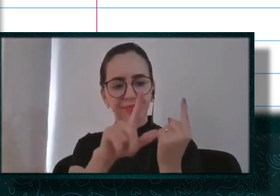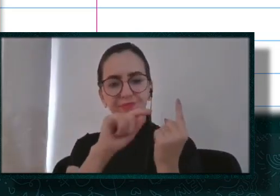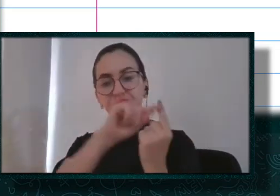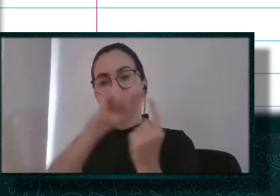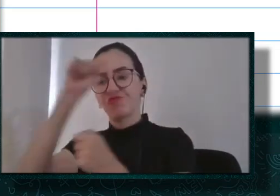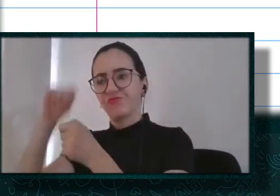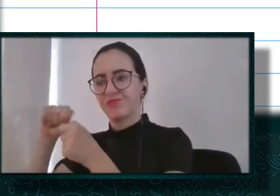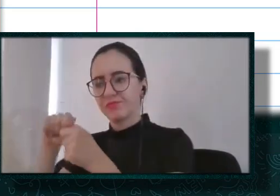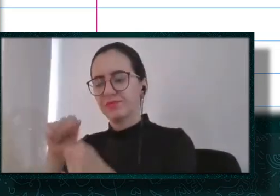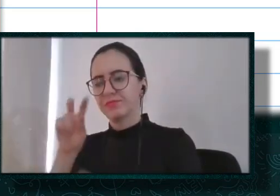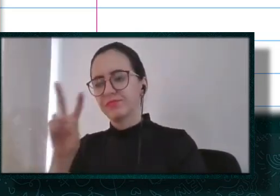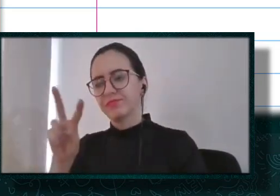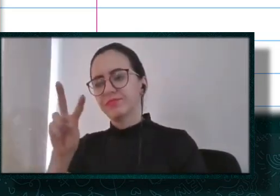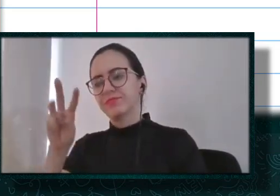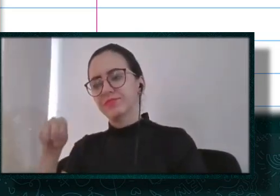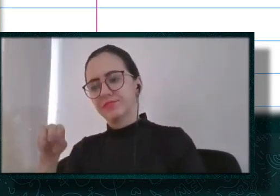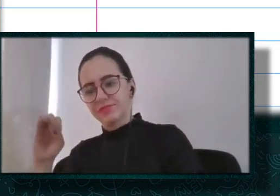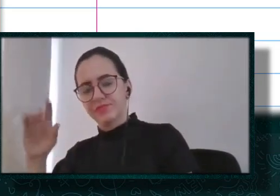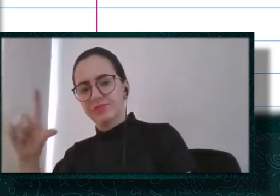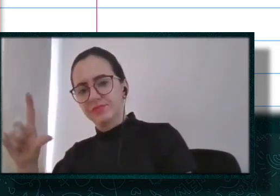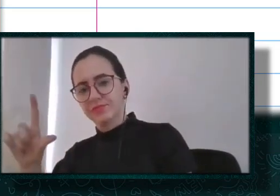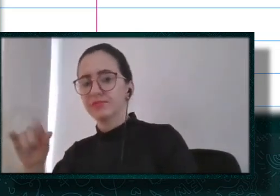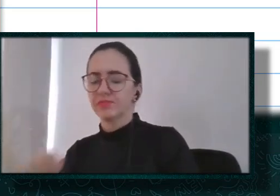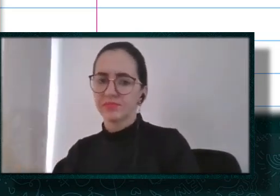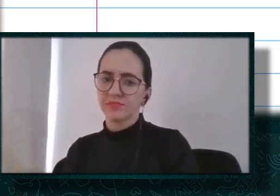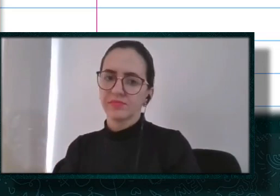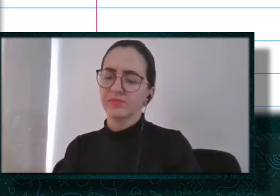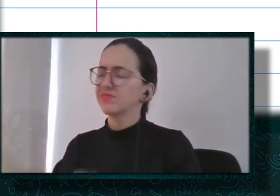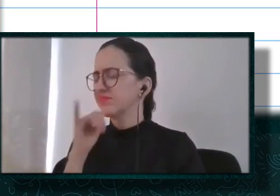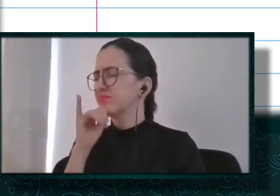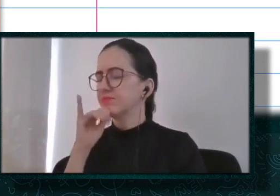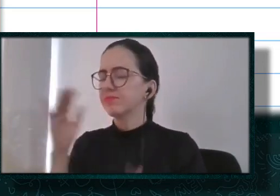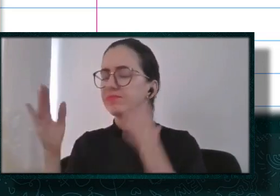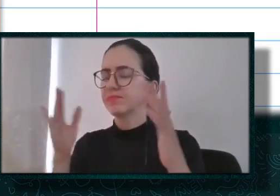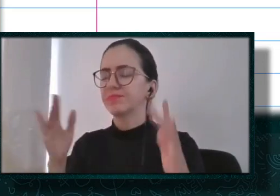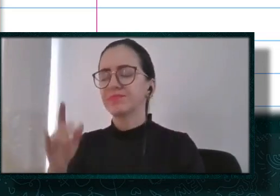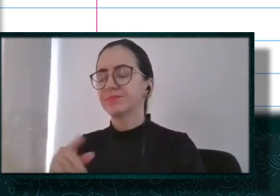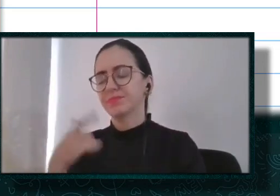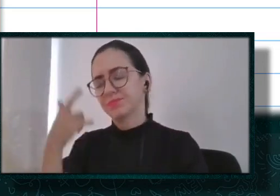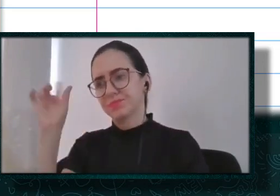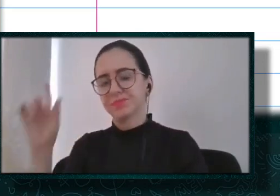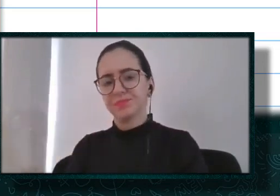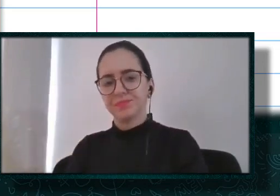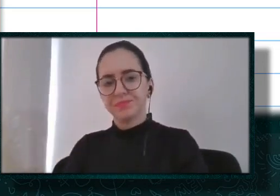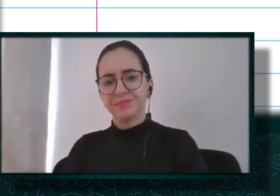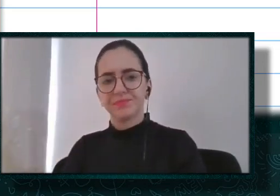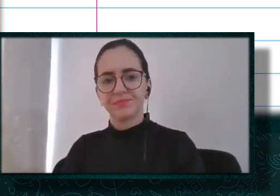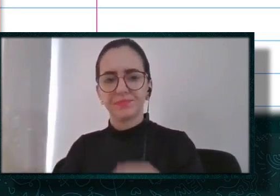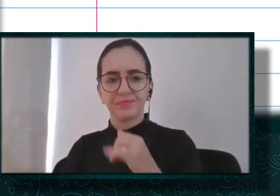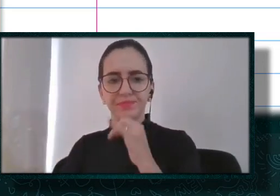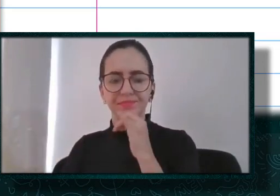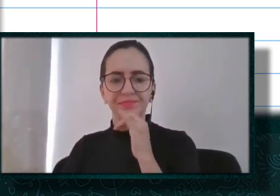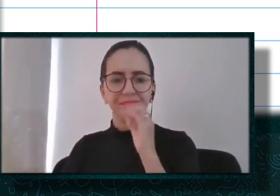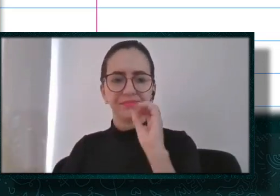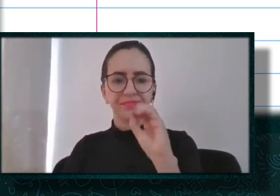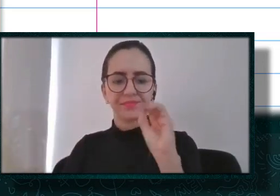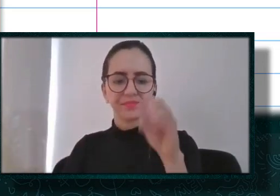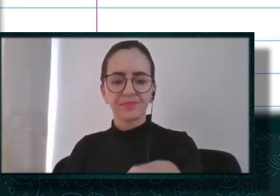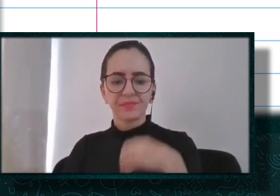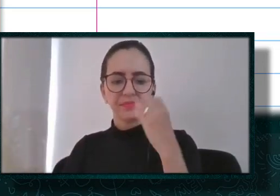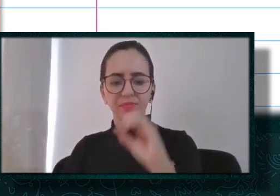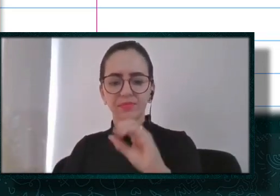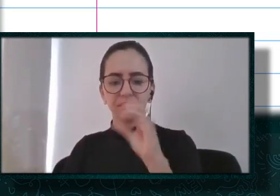se eu tivesse aqui 0, se eu tivesse aqui, eu não tenho 0,06. Se eu tivesse aqui 0,06 mol de HCl, ao consumir